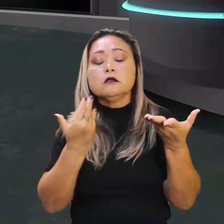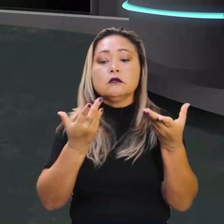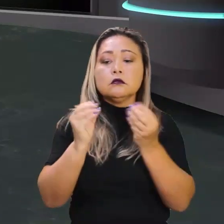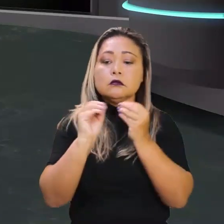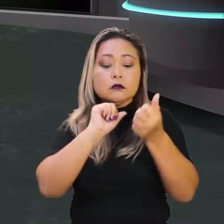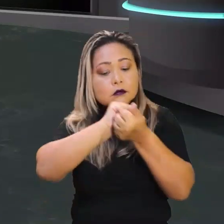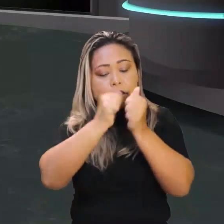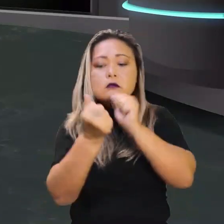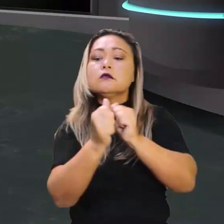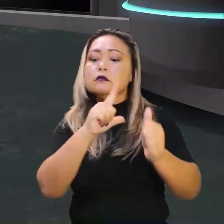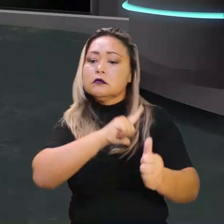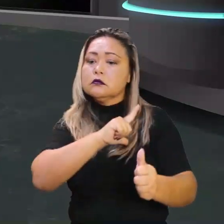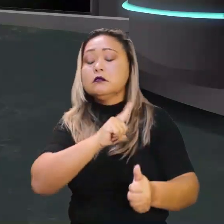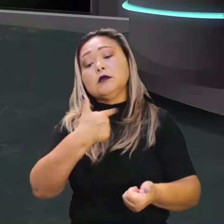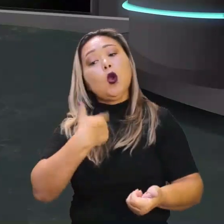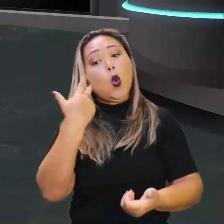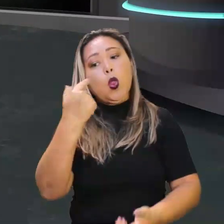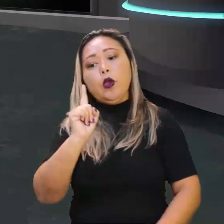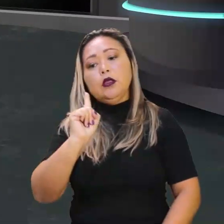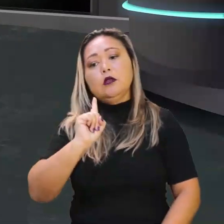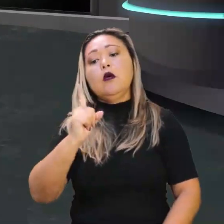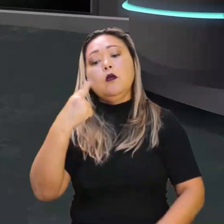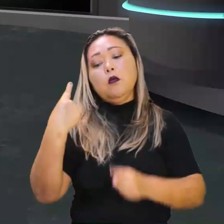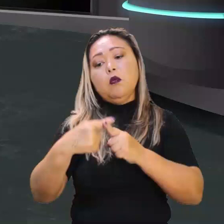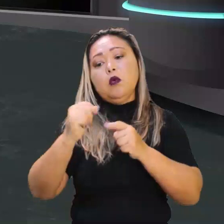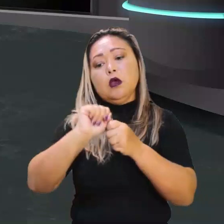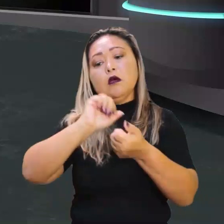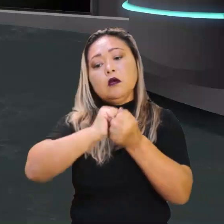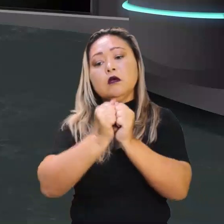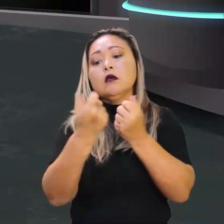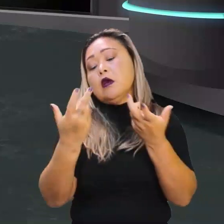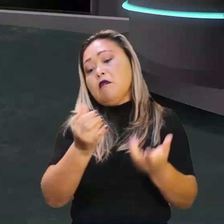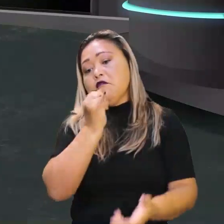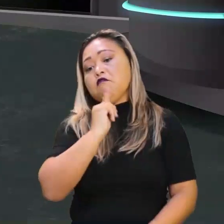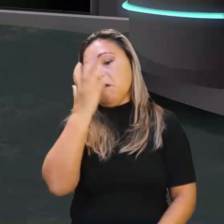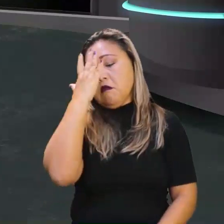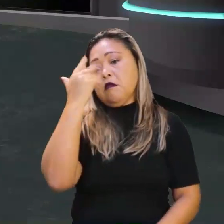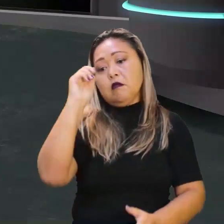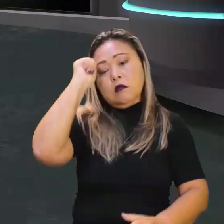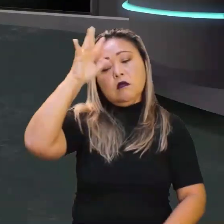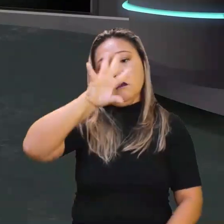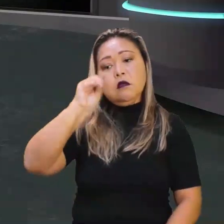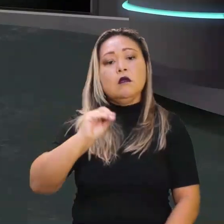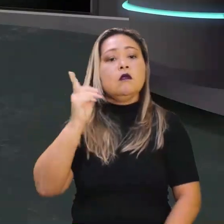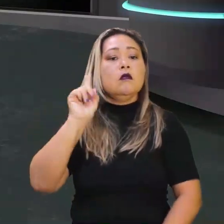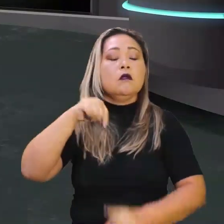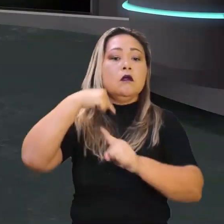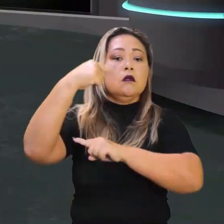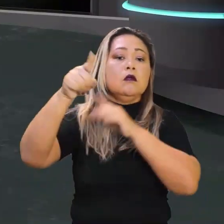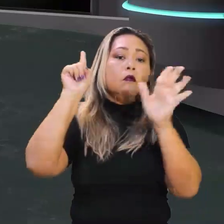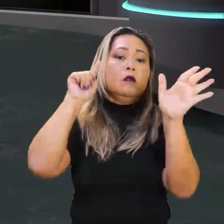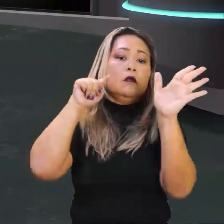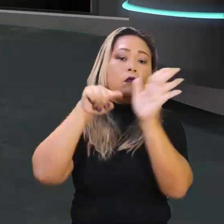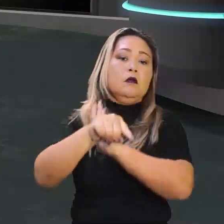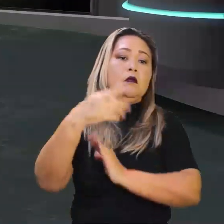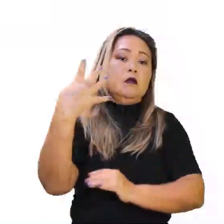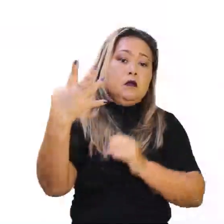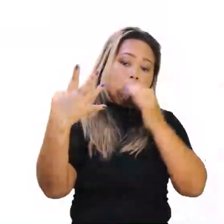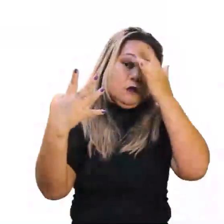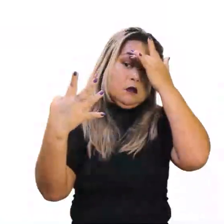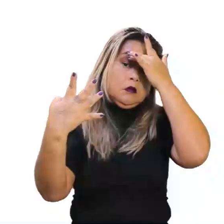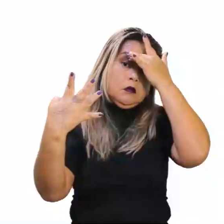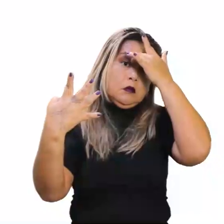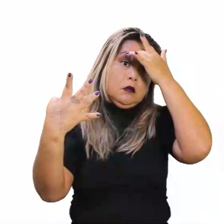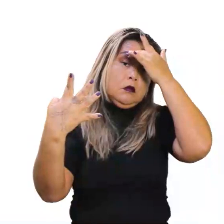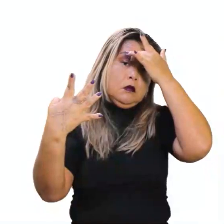de modificação, algum tipo de distorção, como no caso das máscaras africanas. Exato. Então, vamos para a nossa questão de número